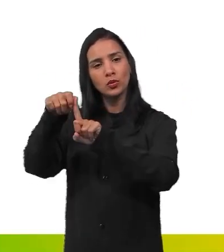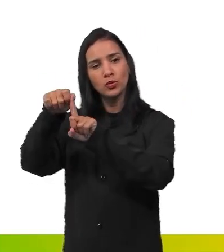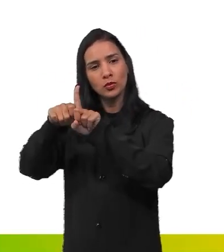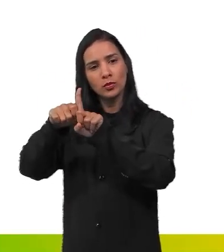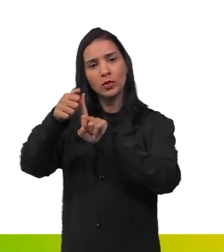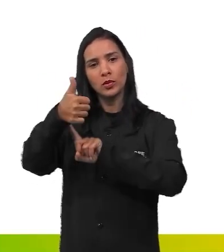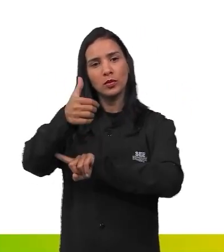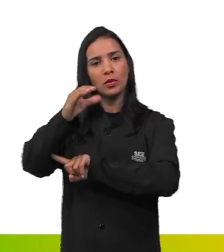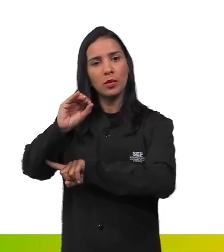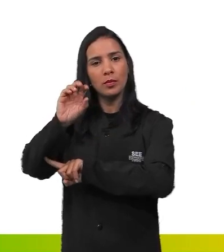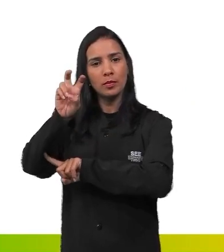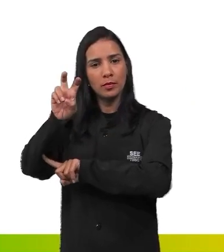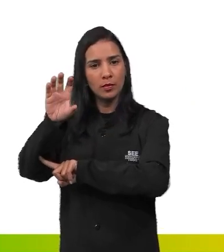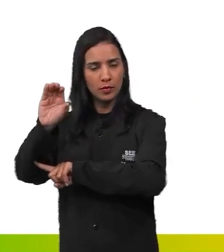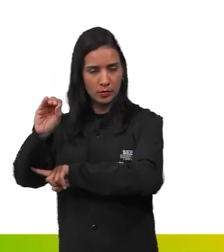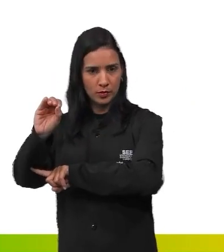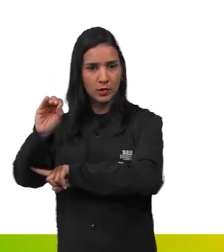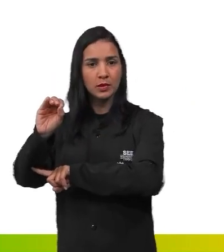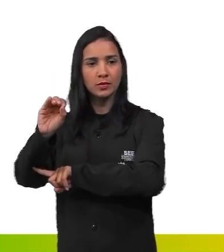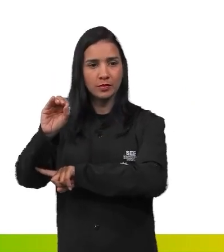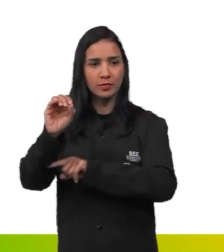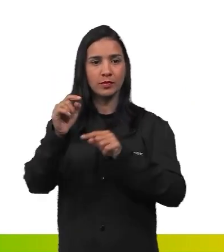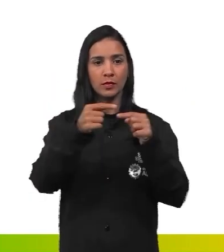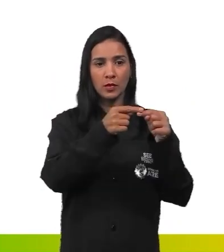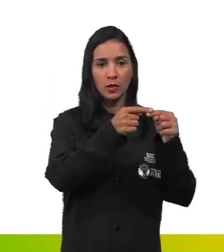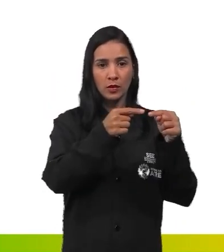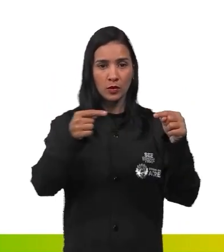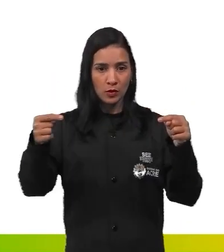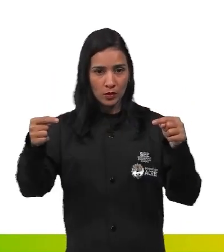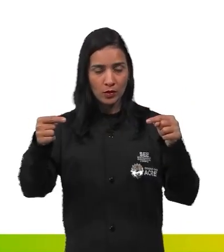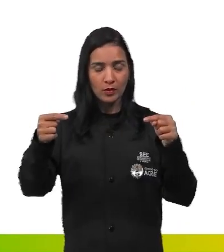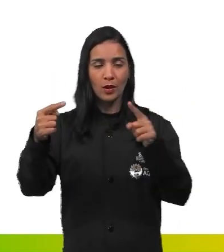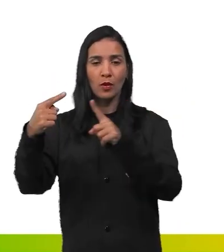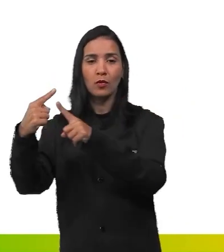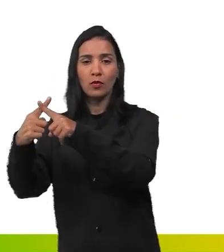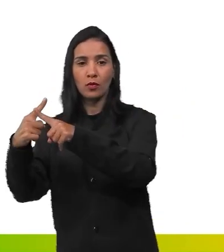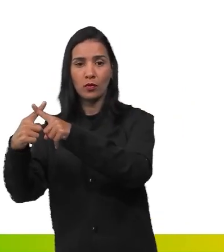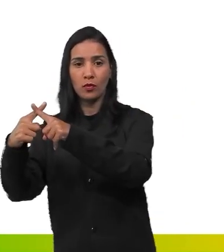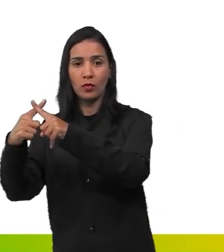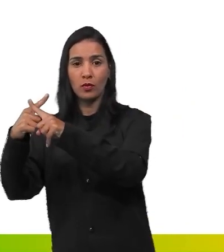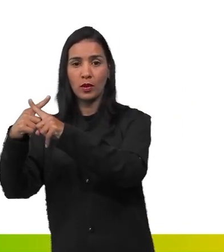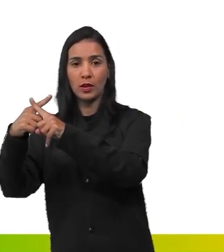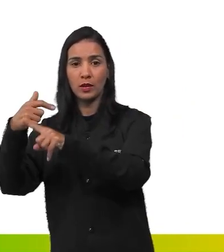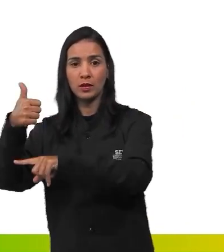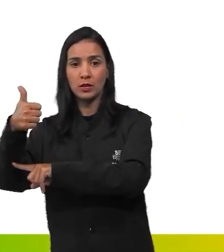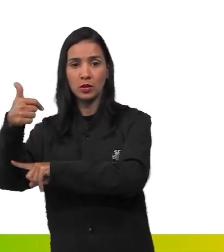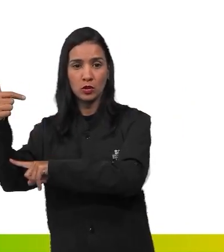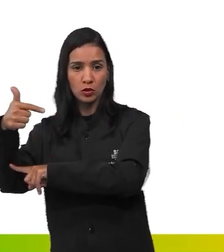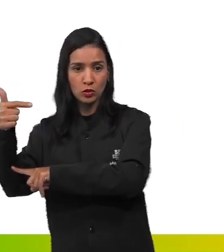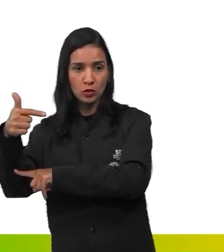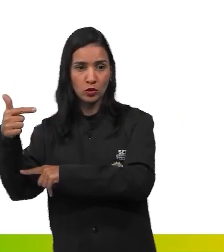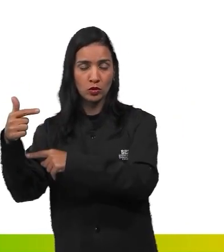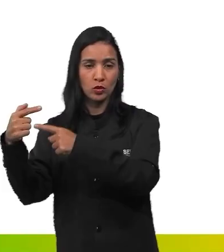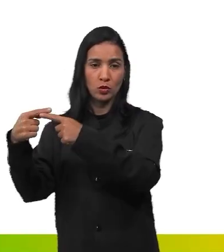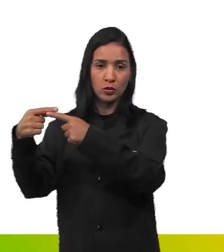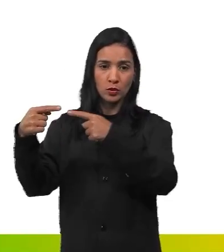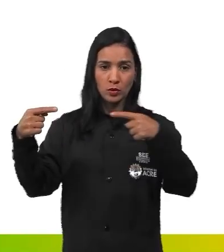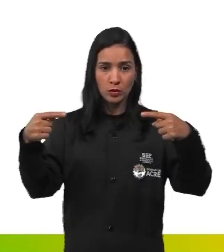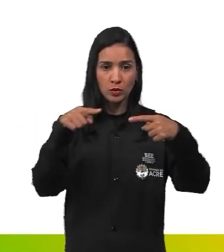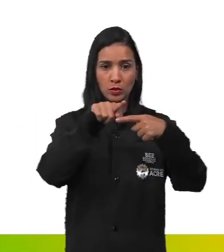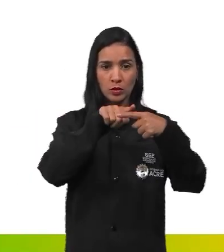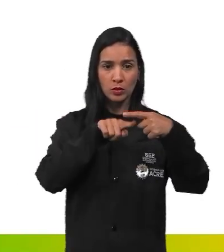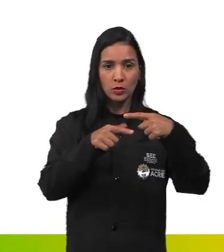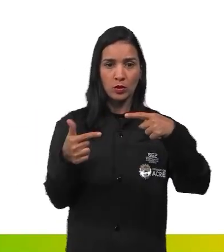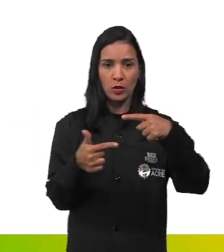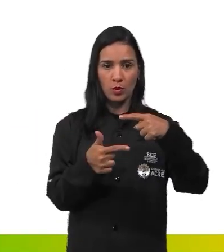1.050. Tudo isso vezes 12 dividido para 2. Quando você fizer essa conta, isso aqui